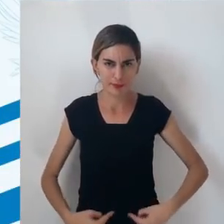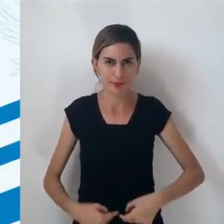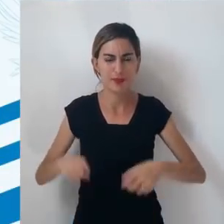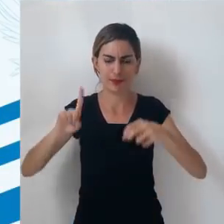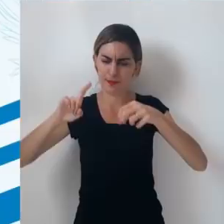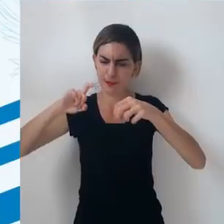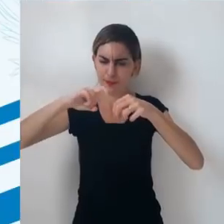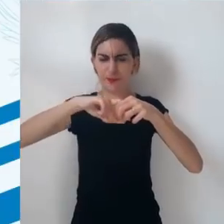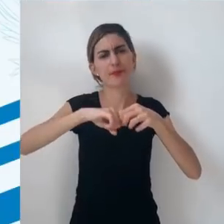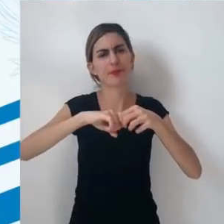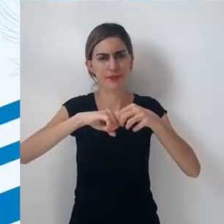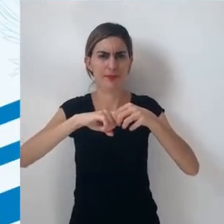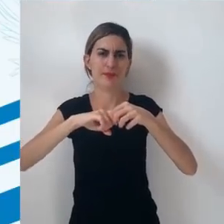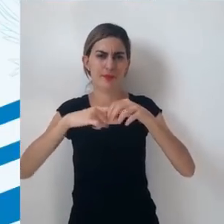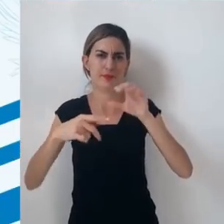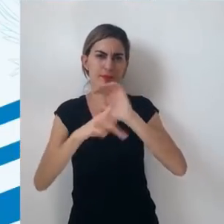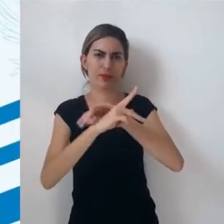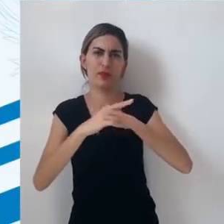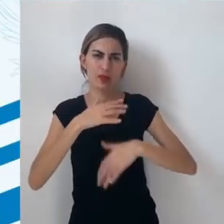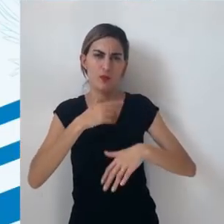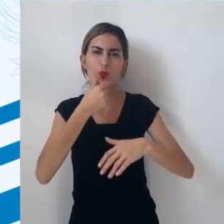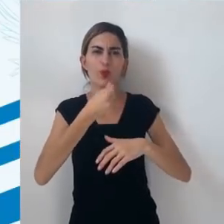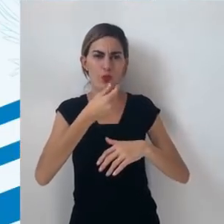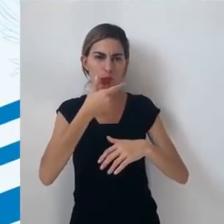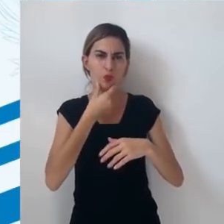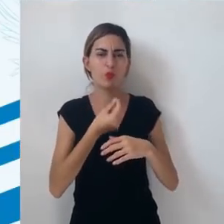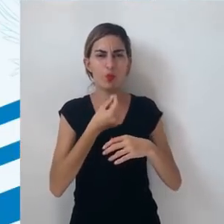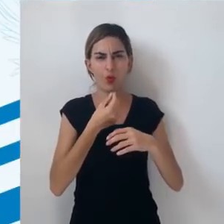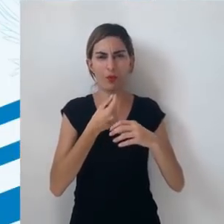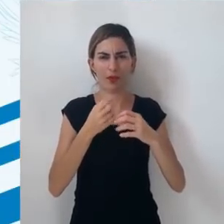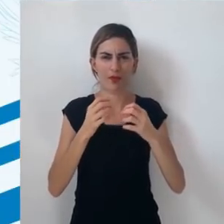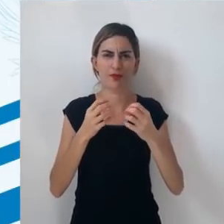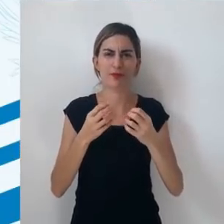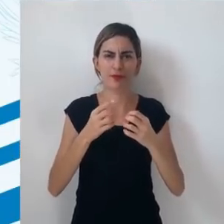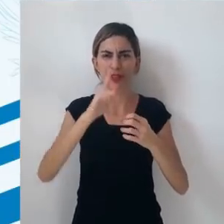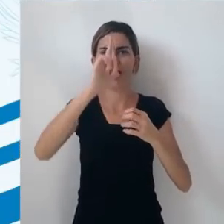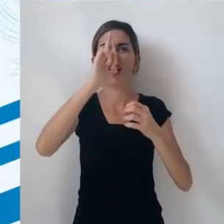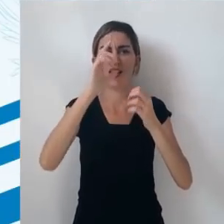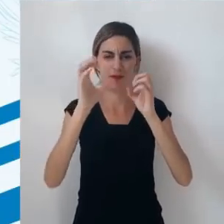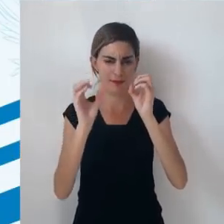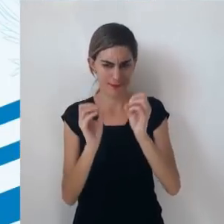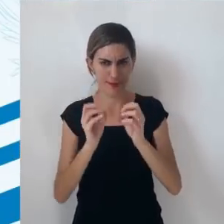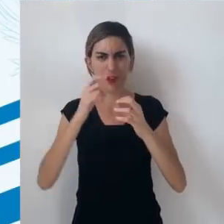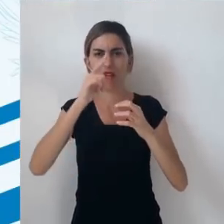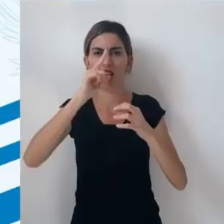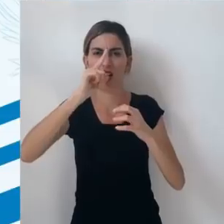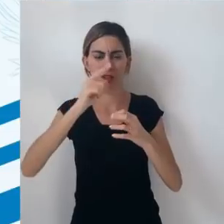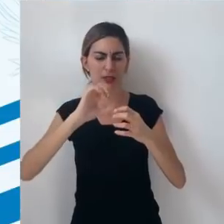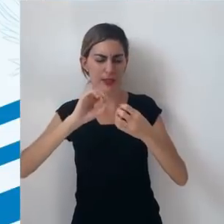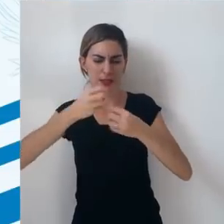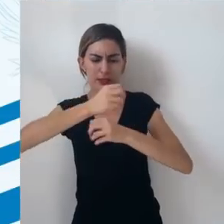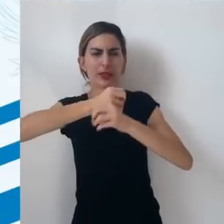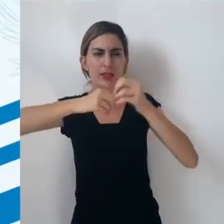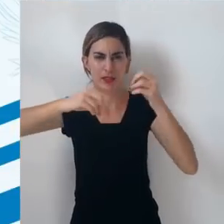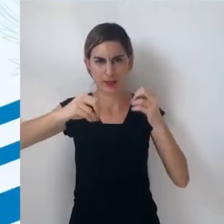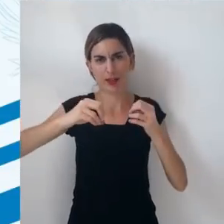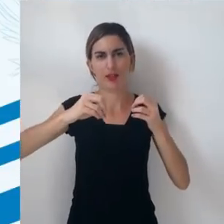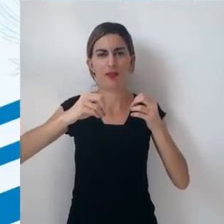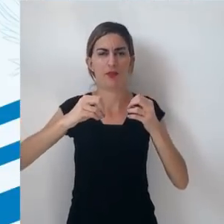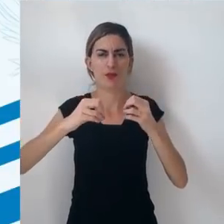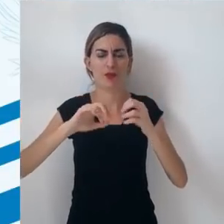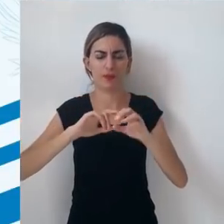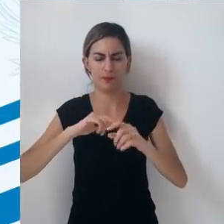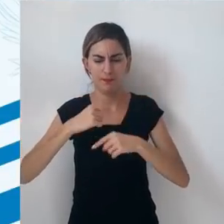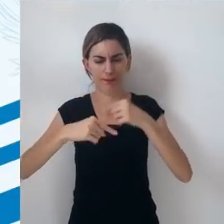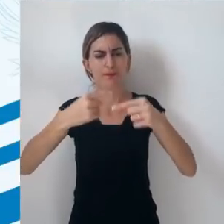os espermatozoides eles vão ser reproduzidos nos testículos. Isso que a gente chama de células